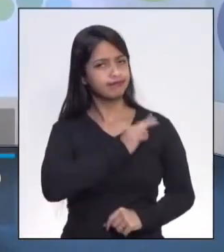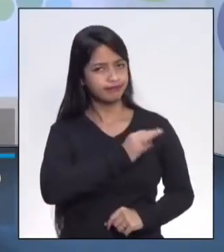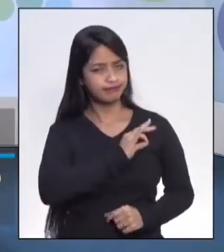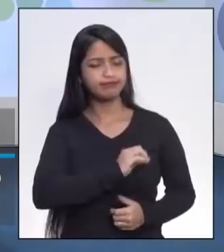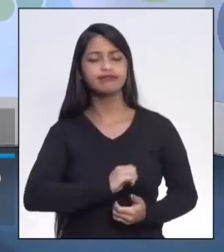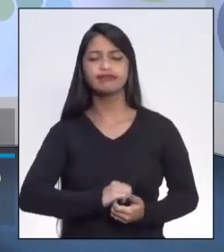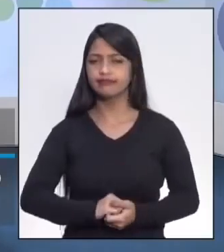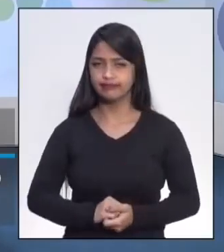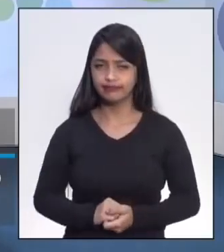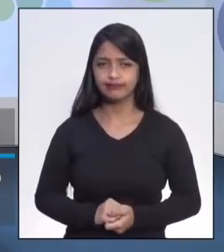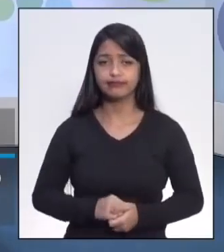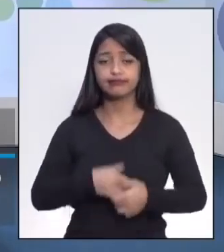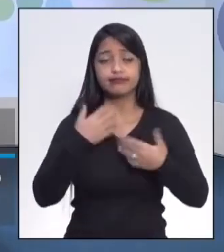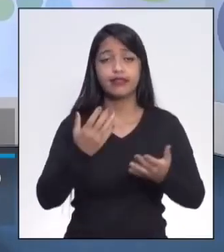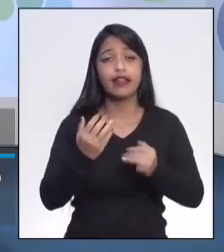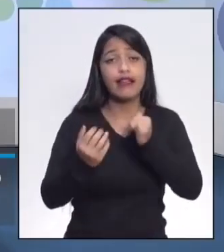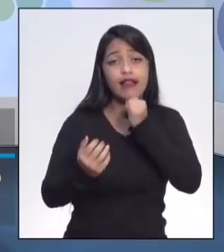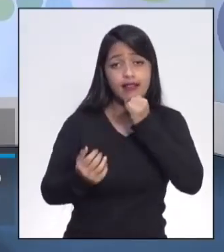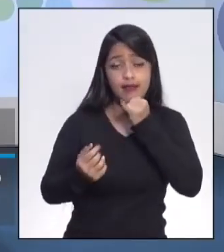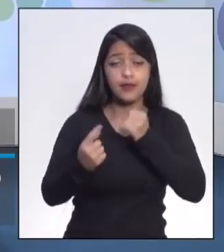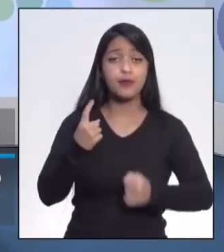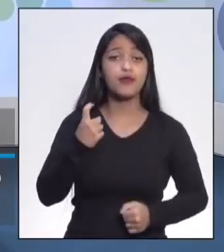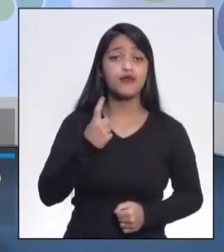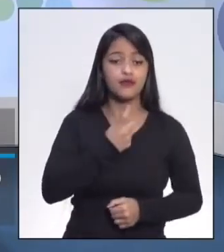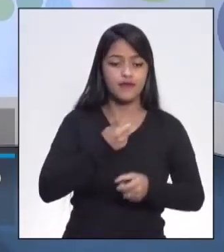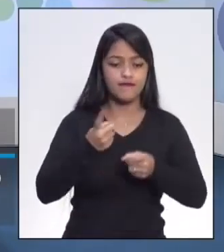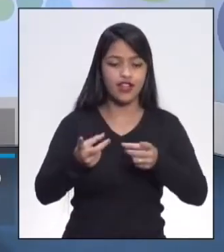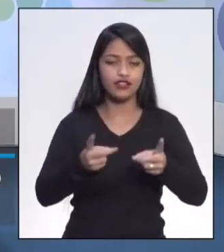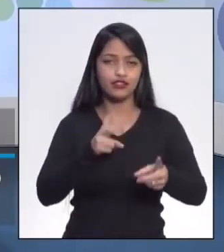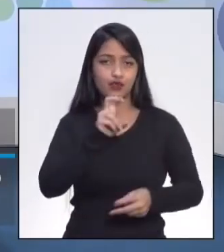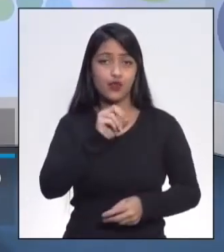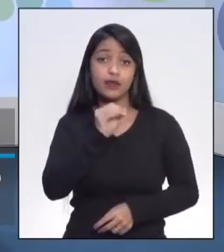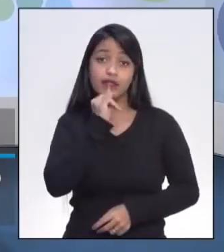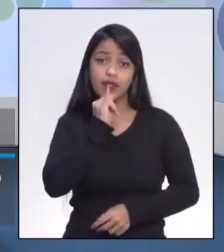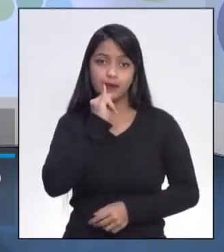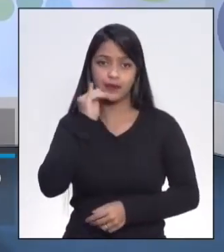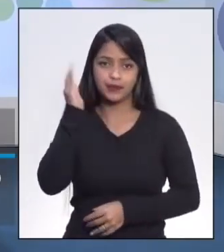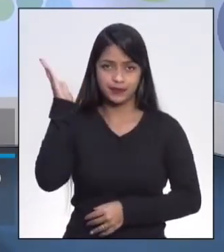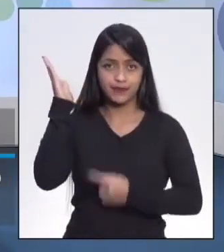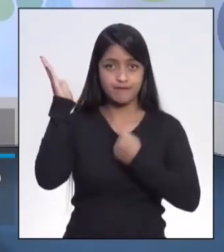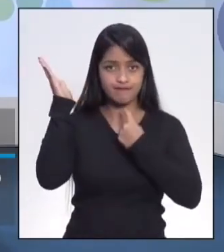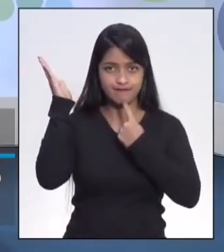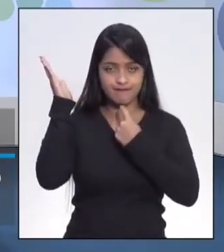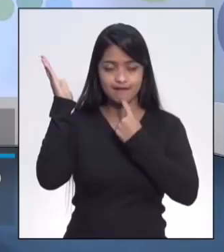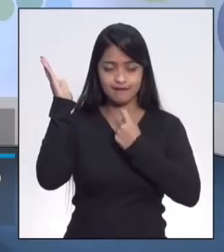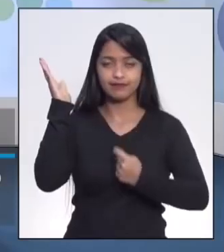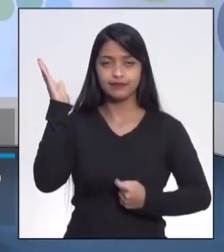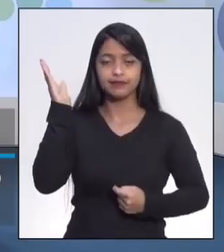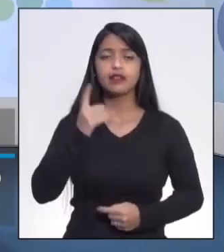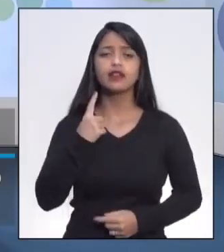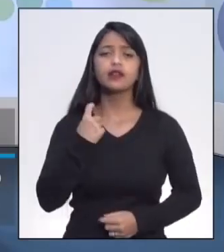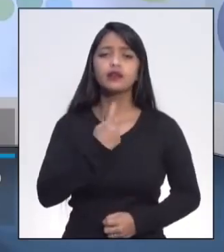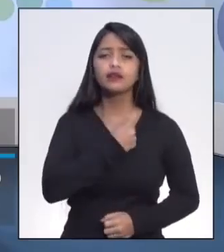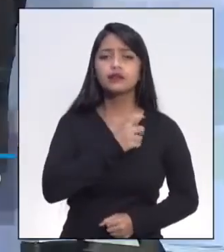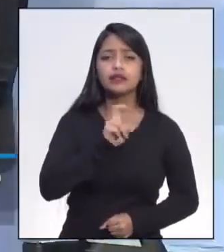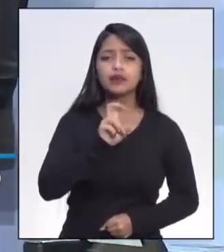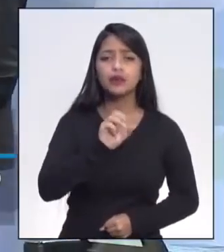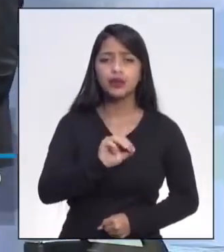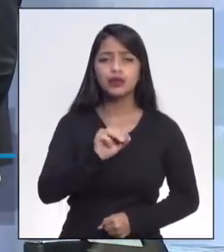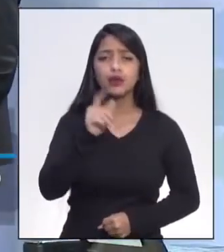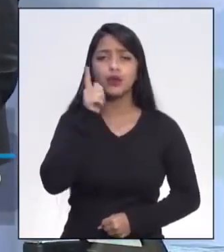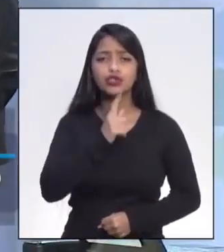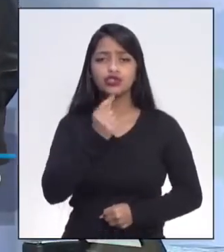como se eu tivesse vendido 50 perfumes, correto? Nesses 50 perfumes, eu cheguei num lucro